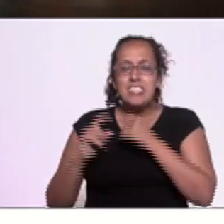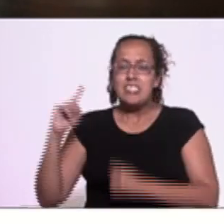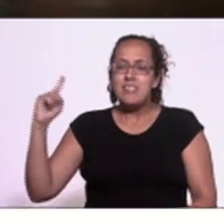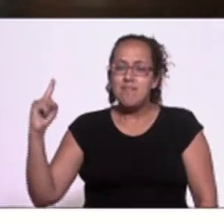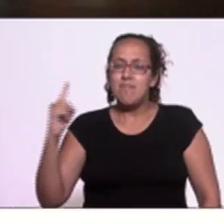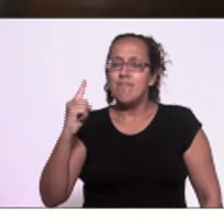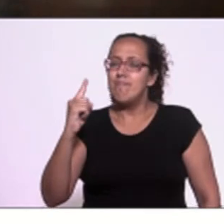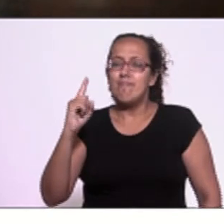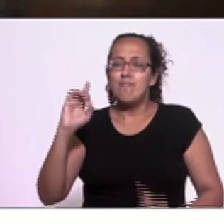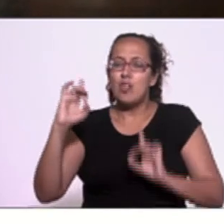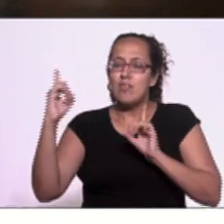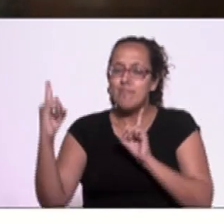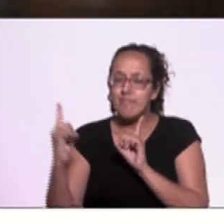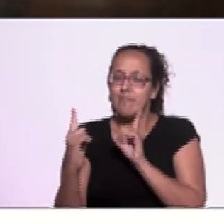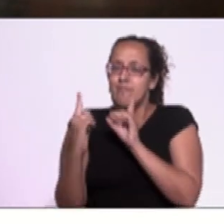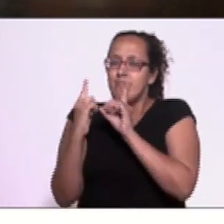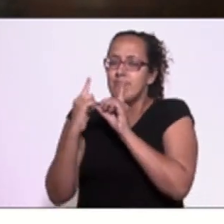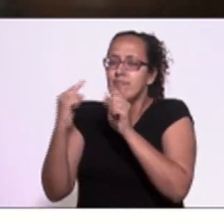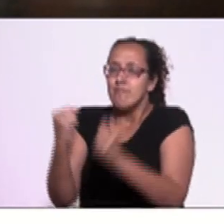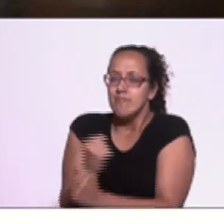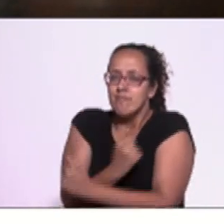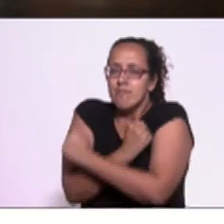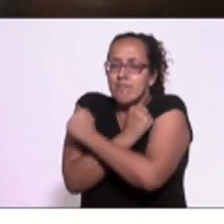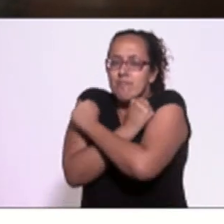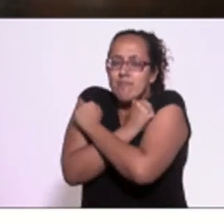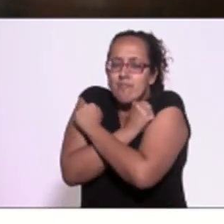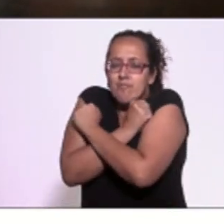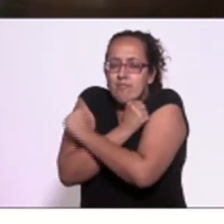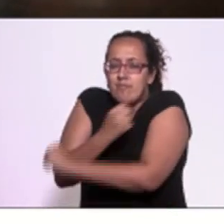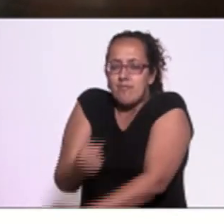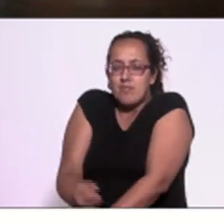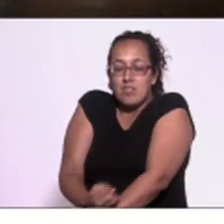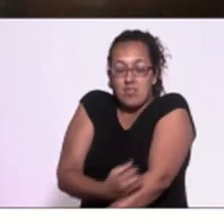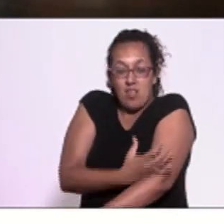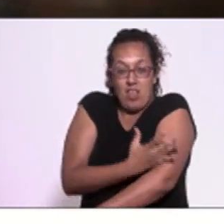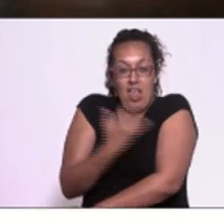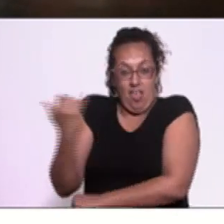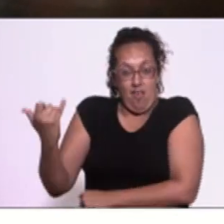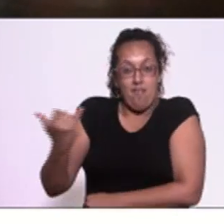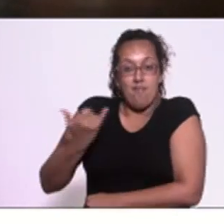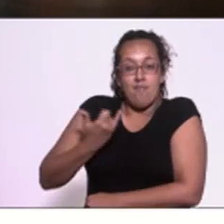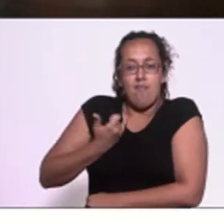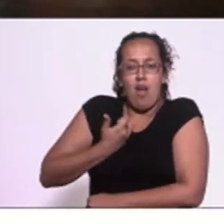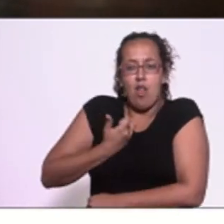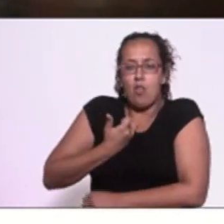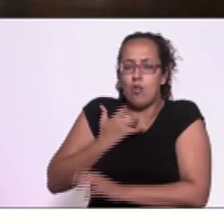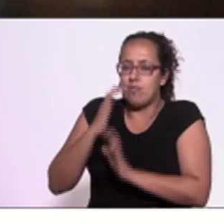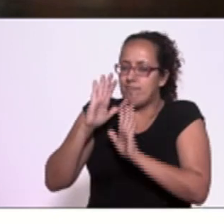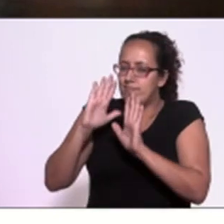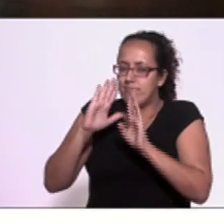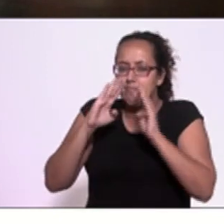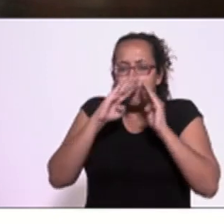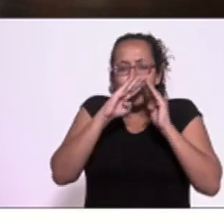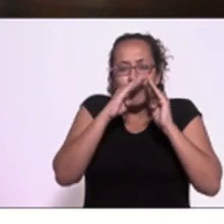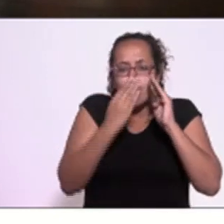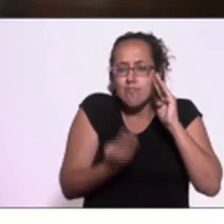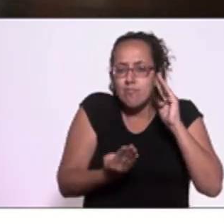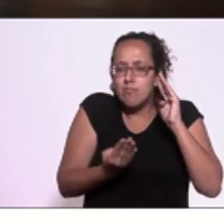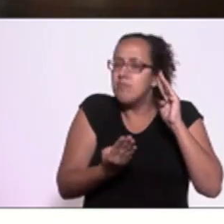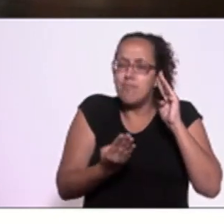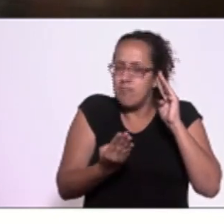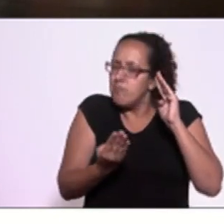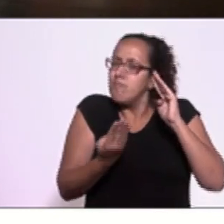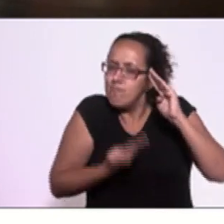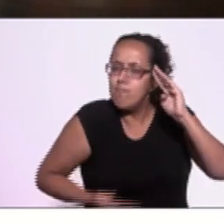silencioso abraço, repleto de emoção, e escutei as seguintes palavras: "Foi parte do telhado, minha filha,